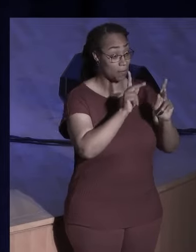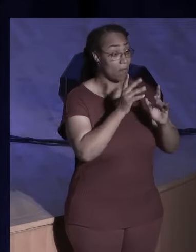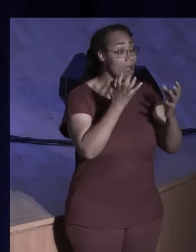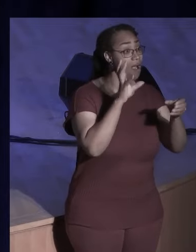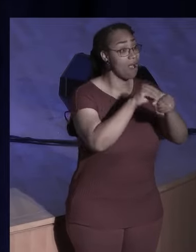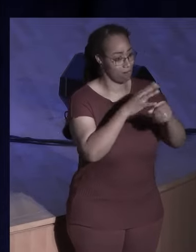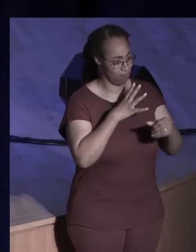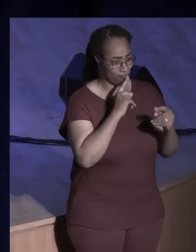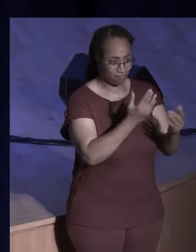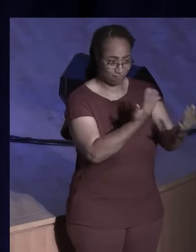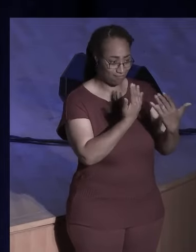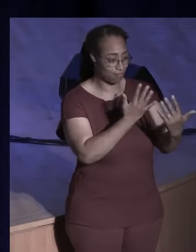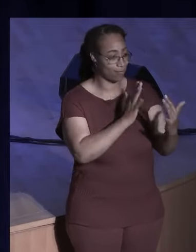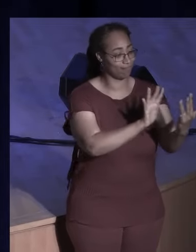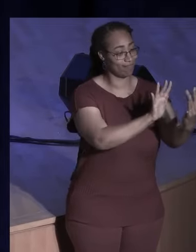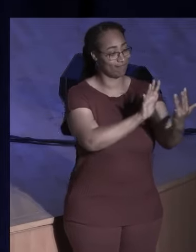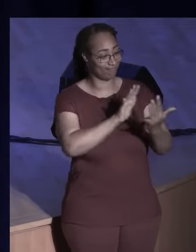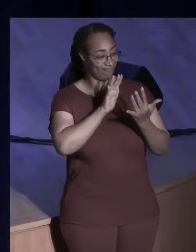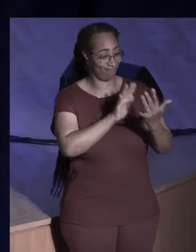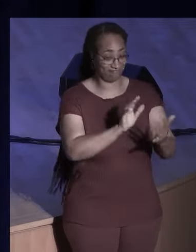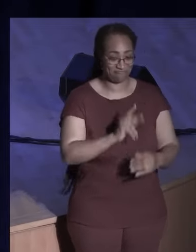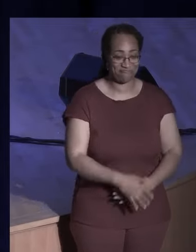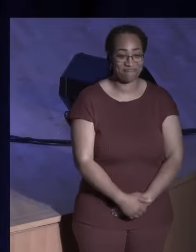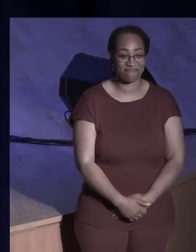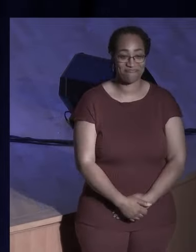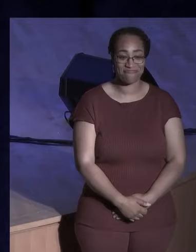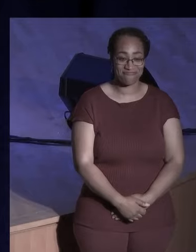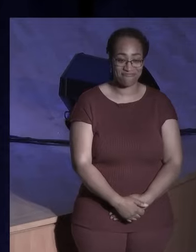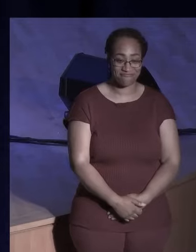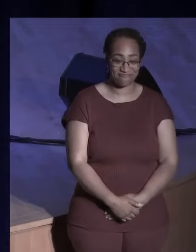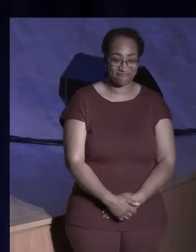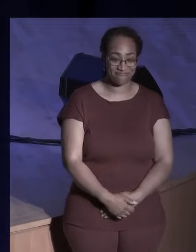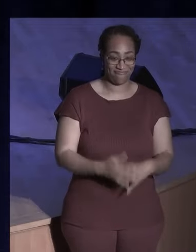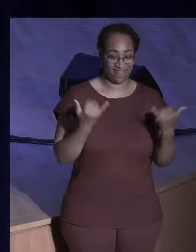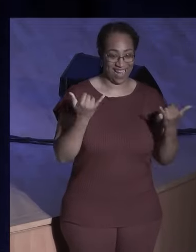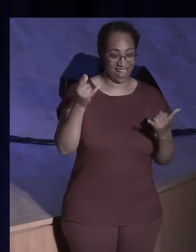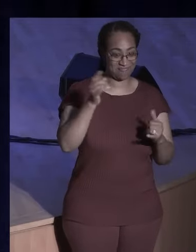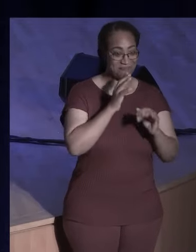E ho mai kai ke mai luna mai e,